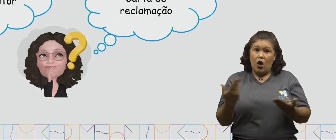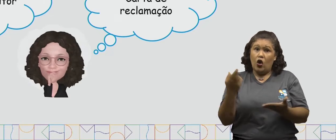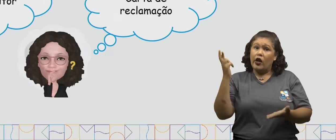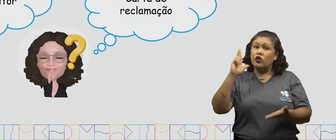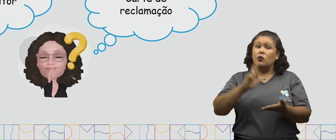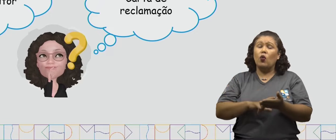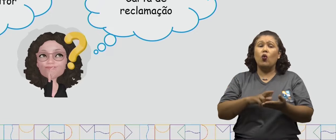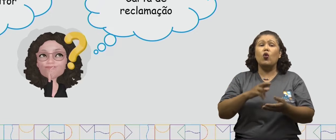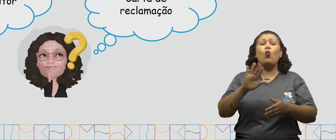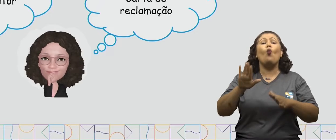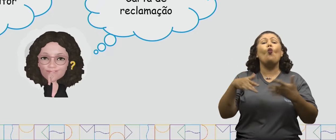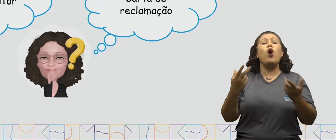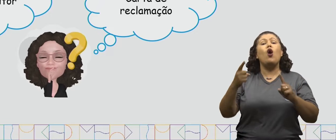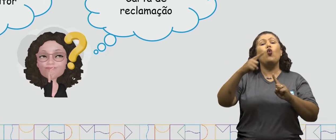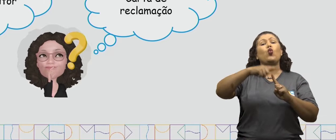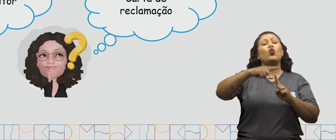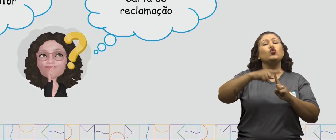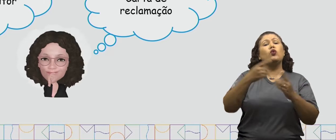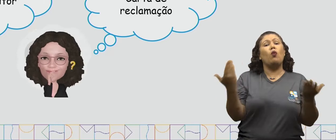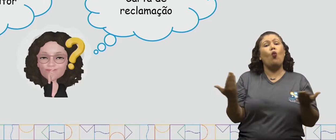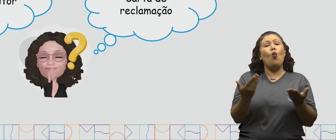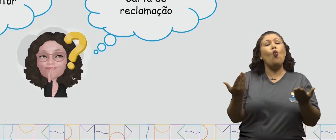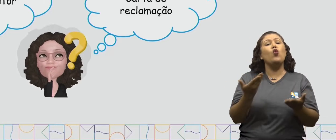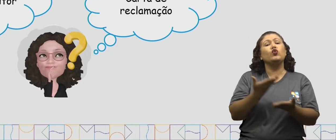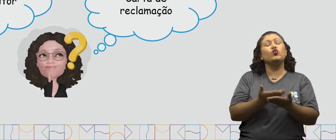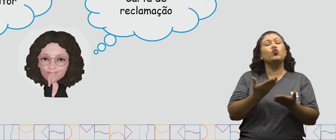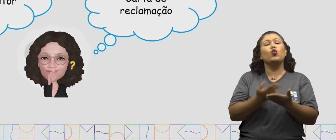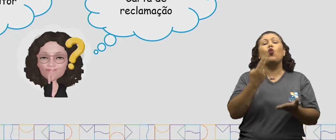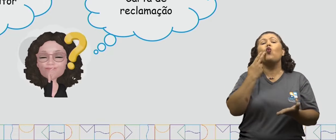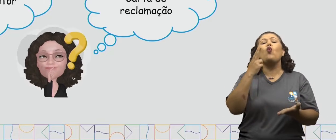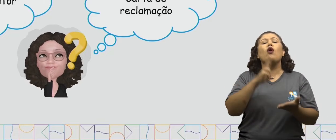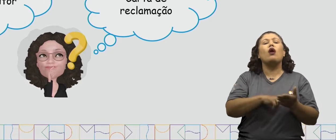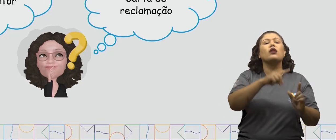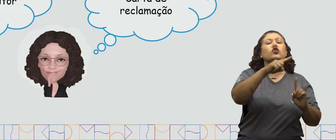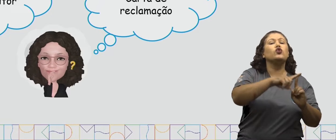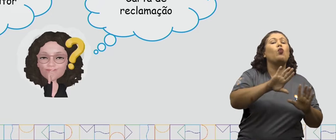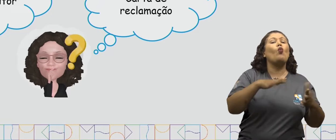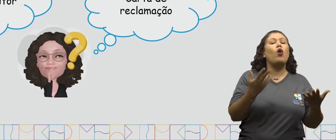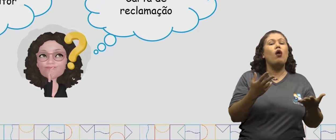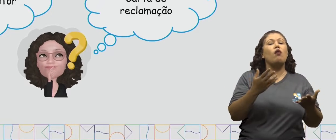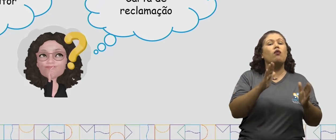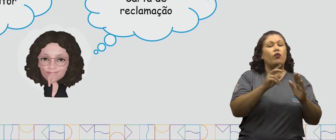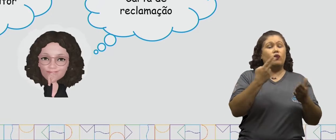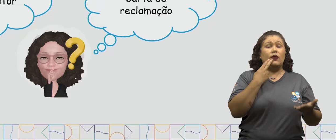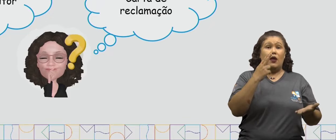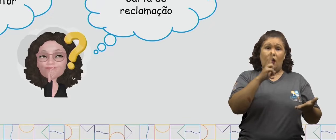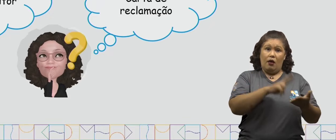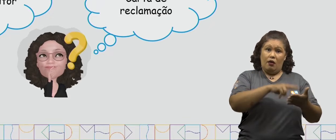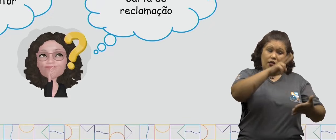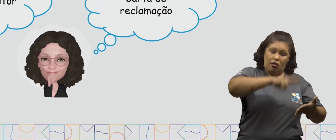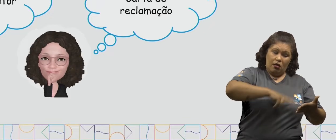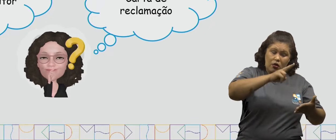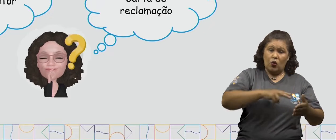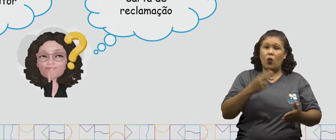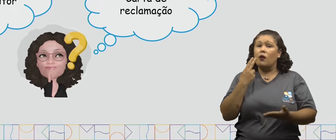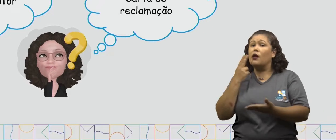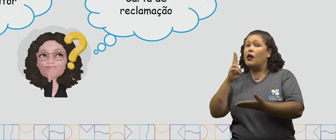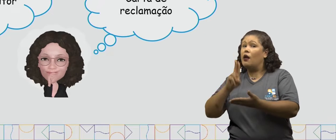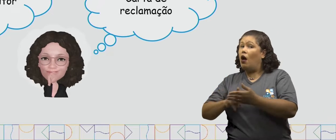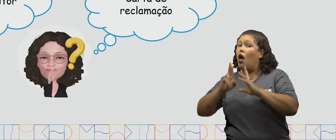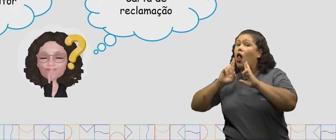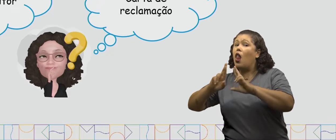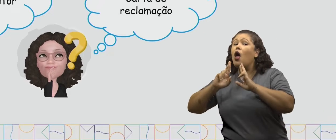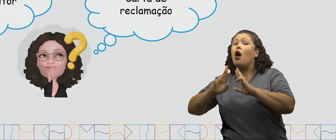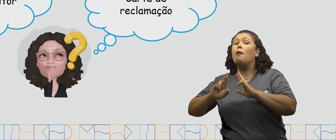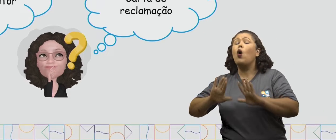carta produzida na aula de hoje? Temos duas opções, carta de leitor e carta de reclamação. Querido